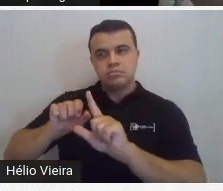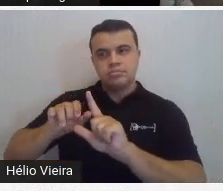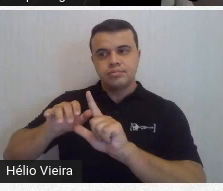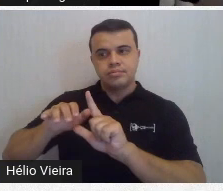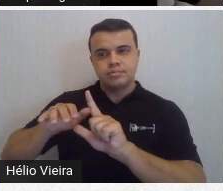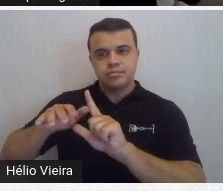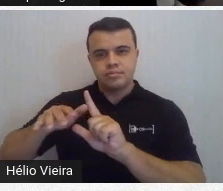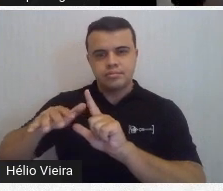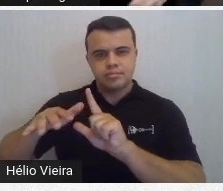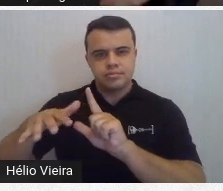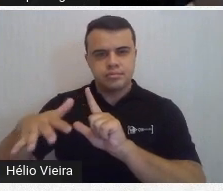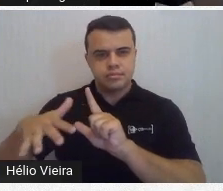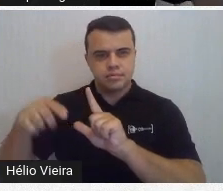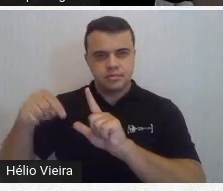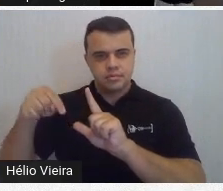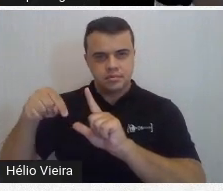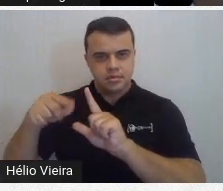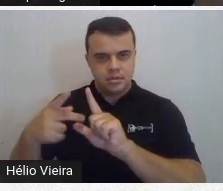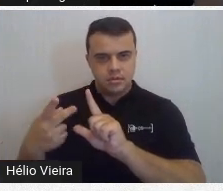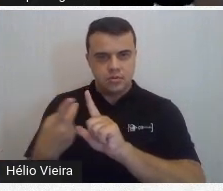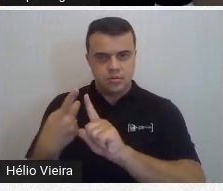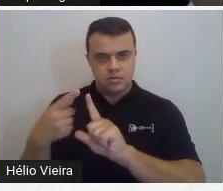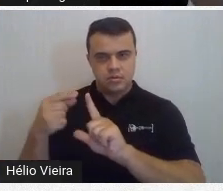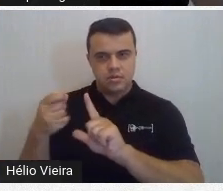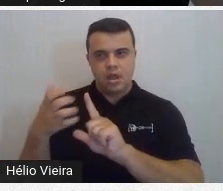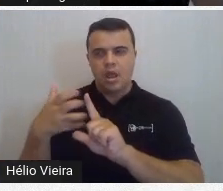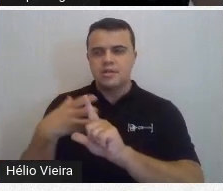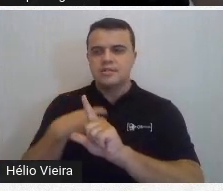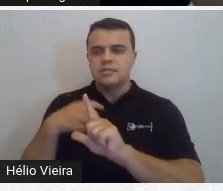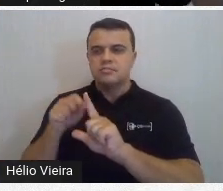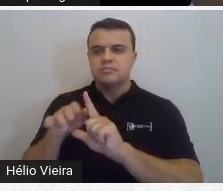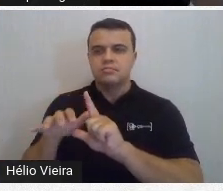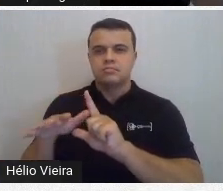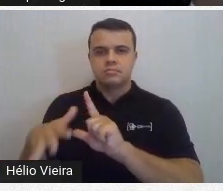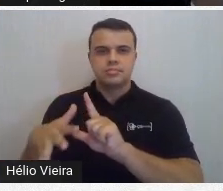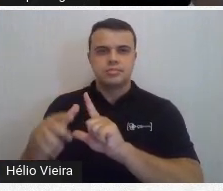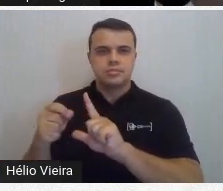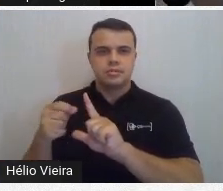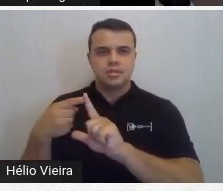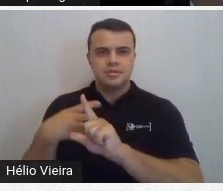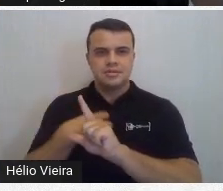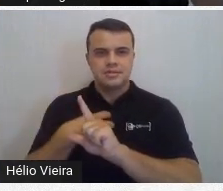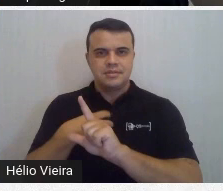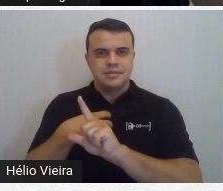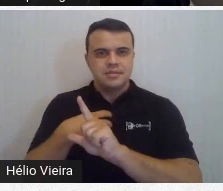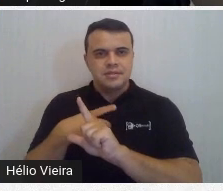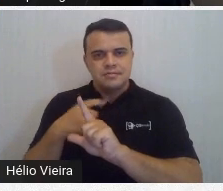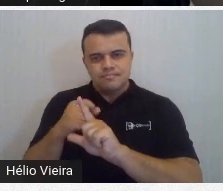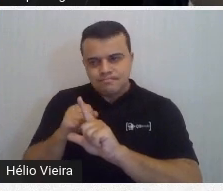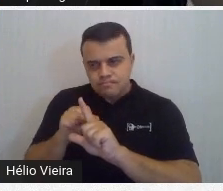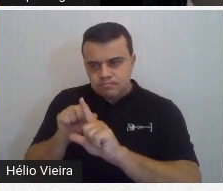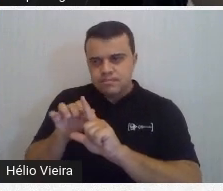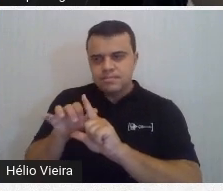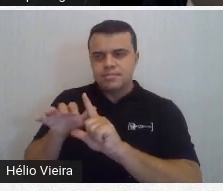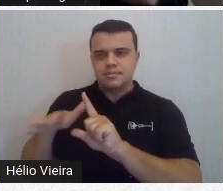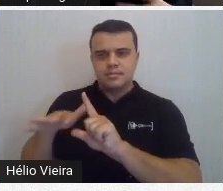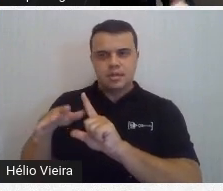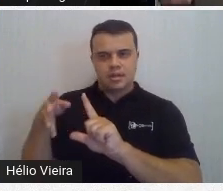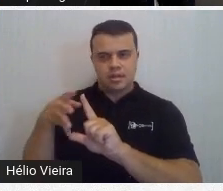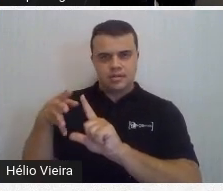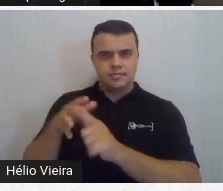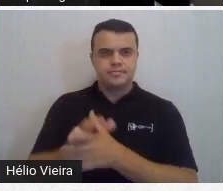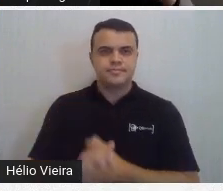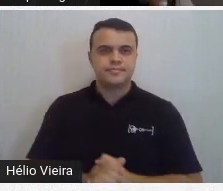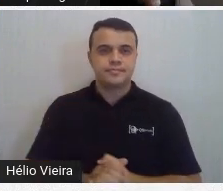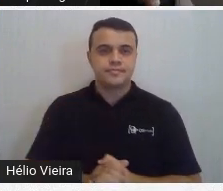busca levar para a obra o que o artista sente, exteriorizar o que está dentro dele.